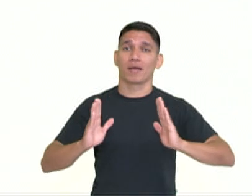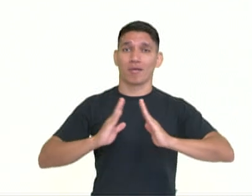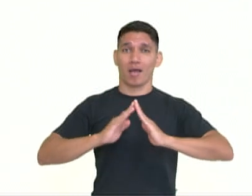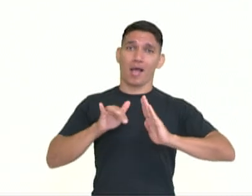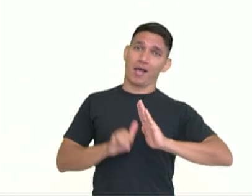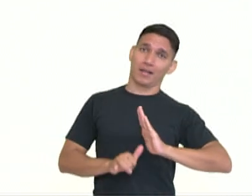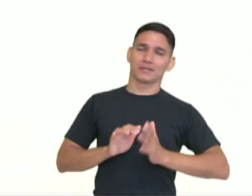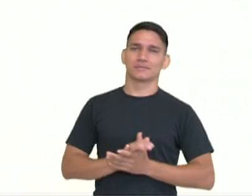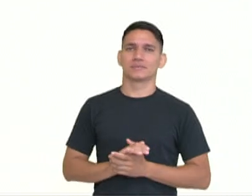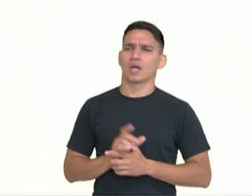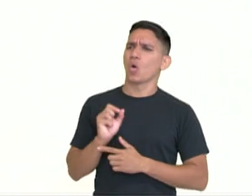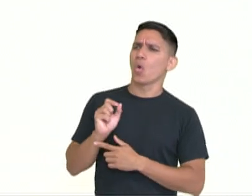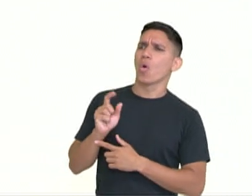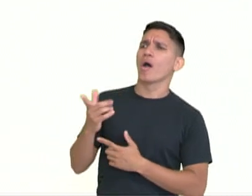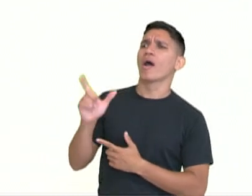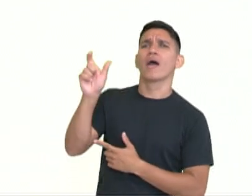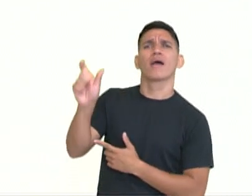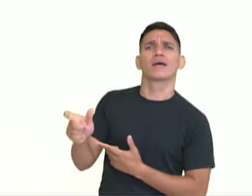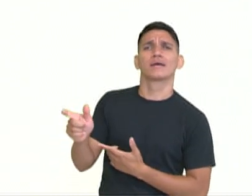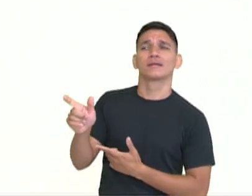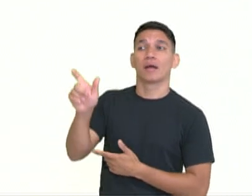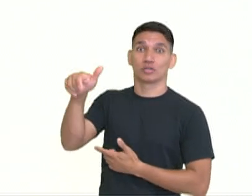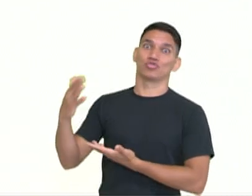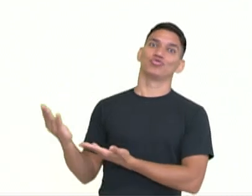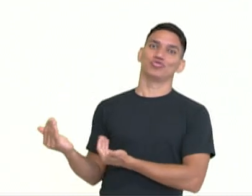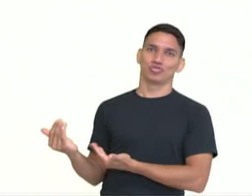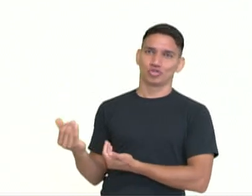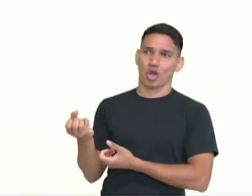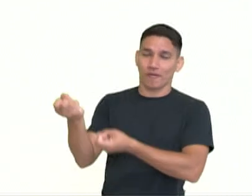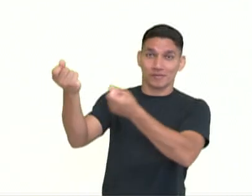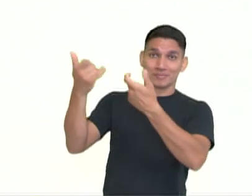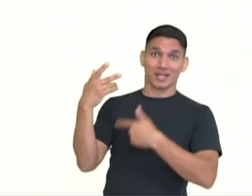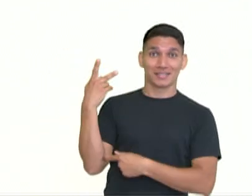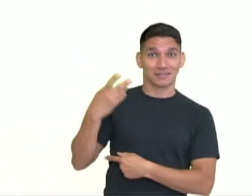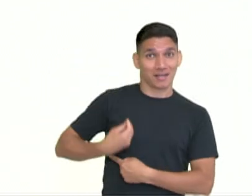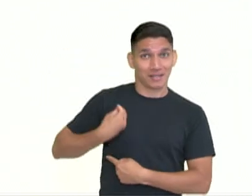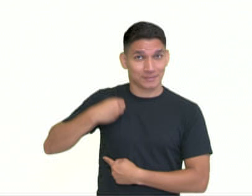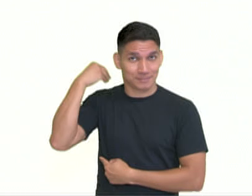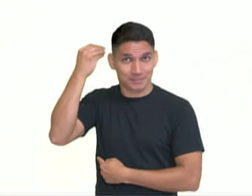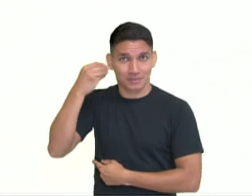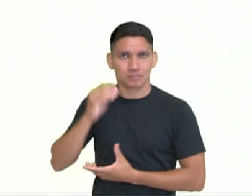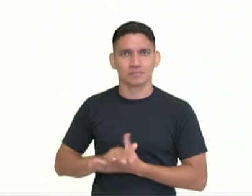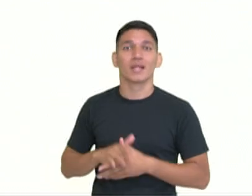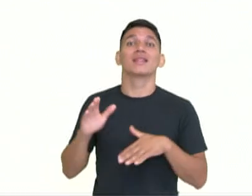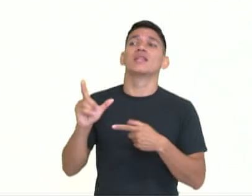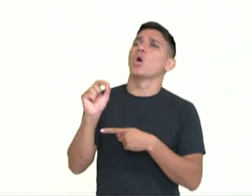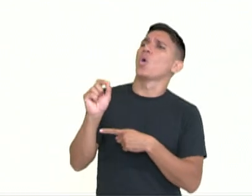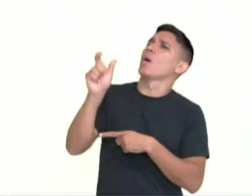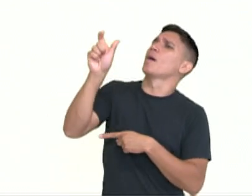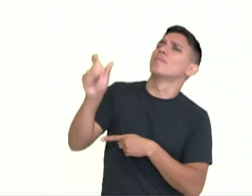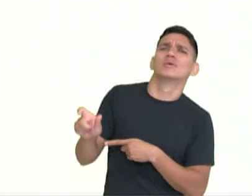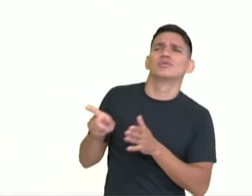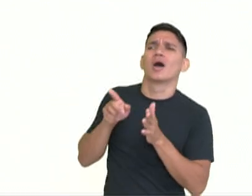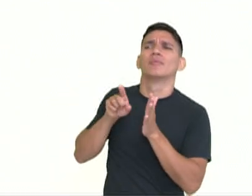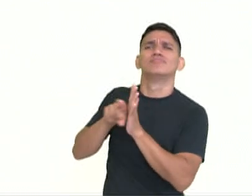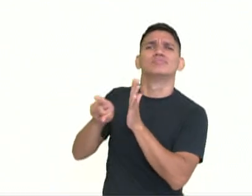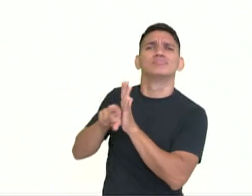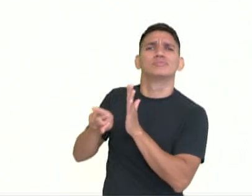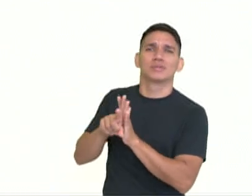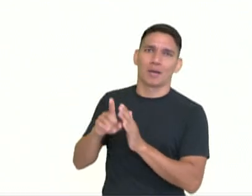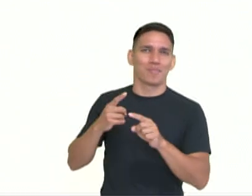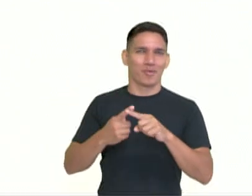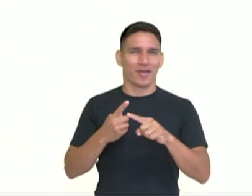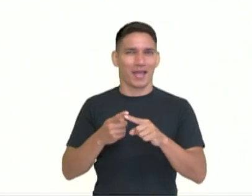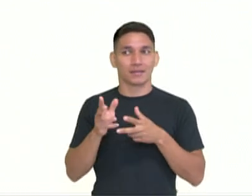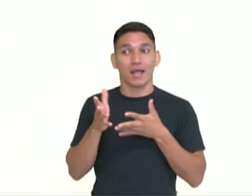Com quem? Uma jovem que dá o seu depoimento. Então, com quem foi essa entrevista, né? Porque essa entrevista